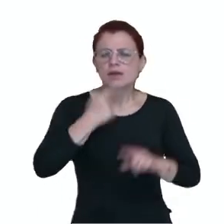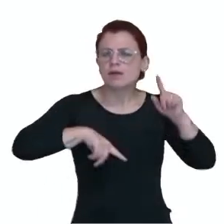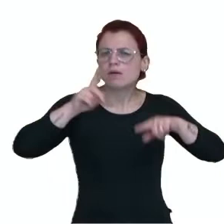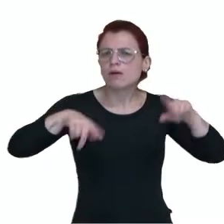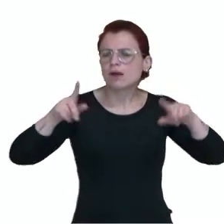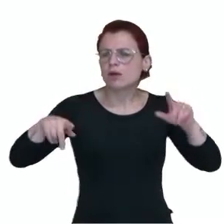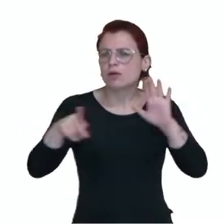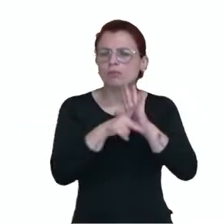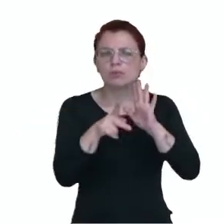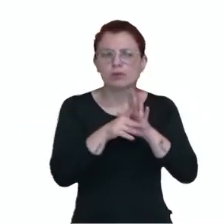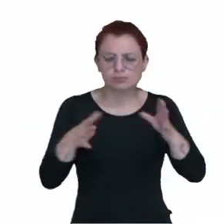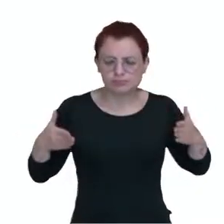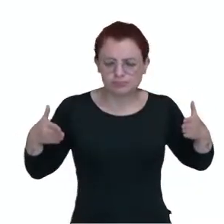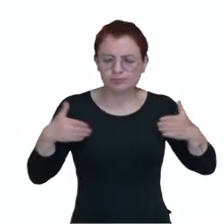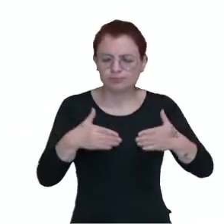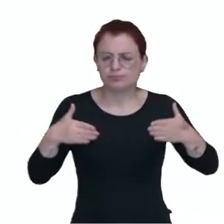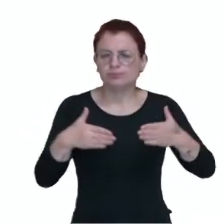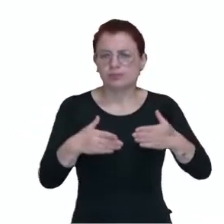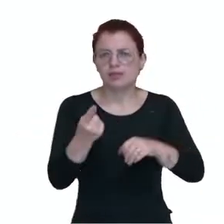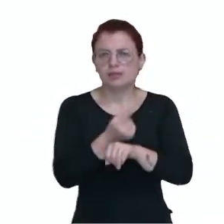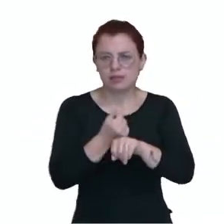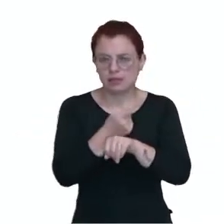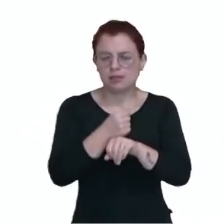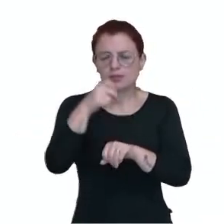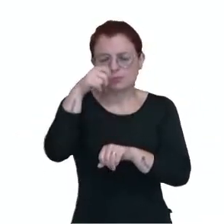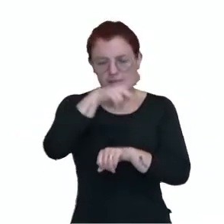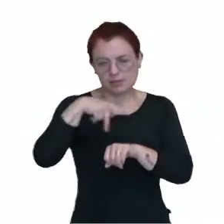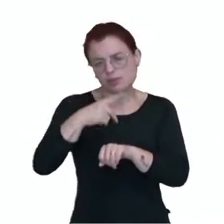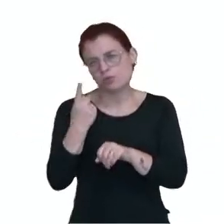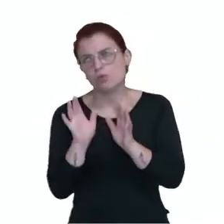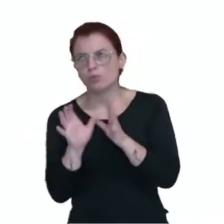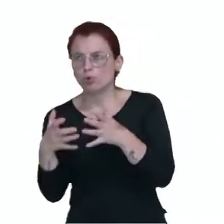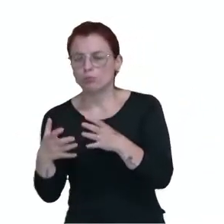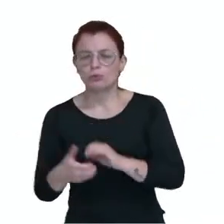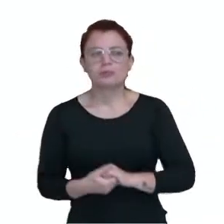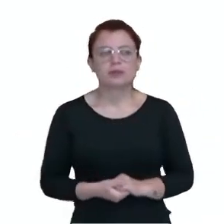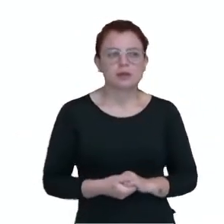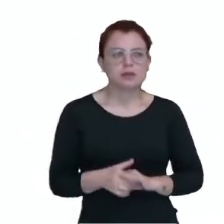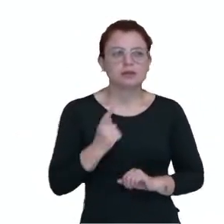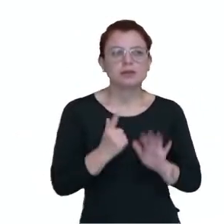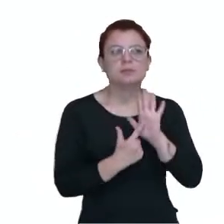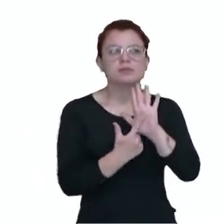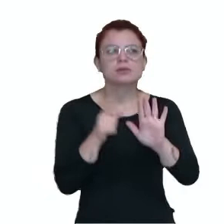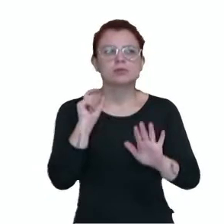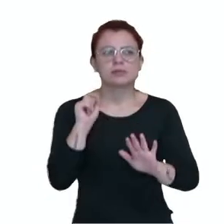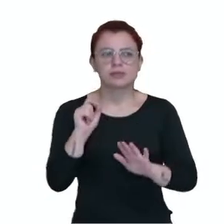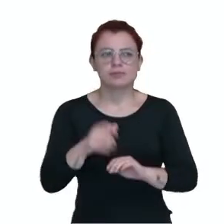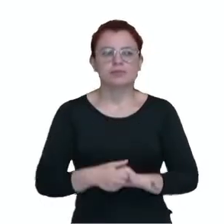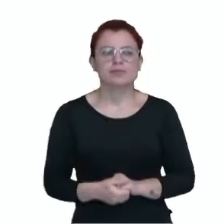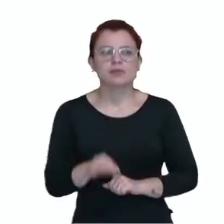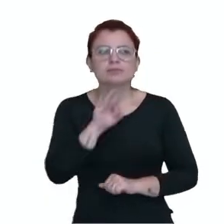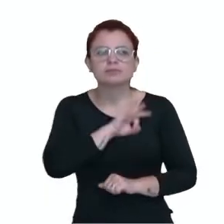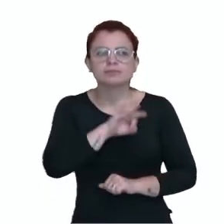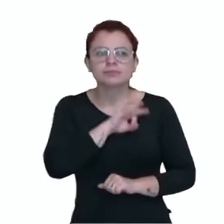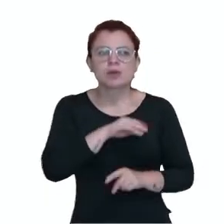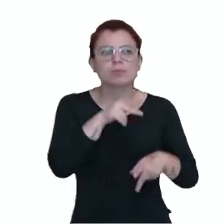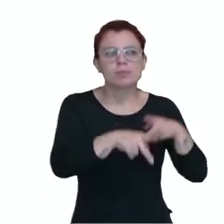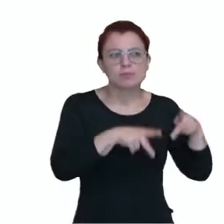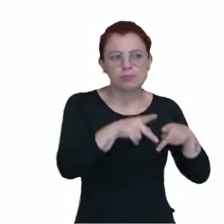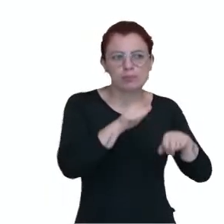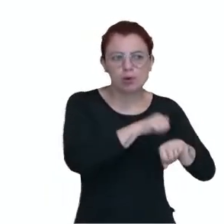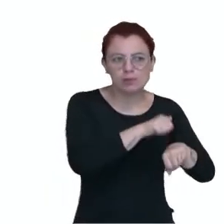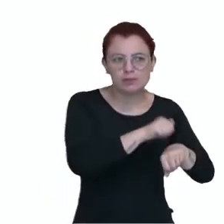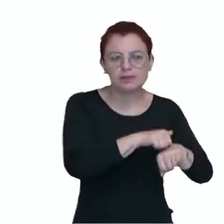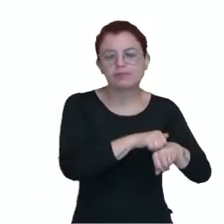de concentração da renda em determinado país ou grupo. Ele apresenta o rendimento entre a população